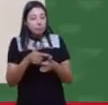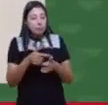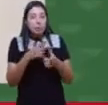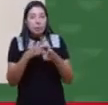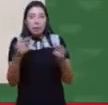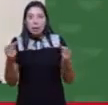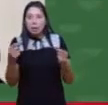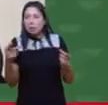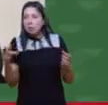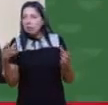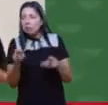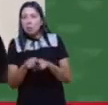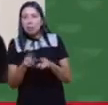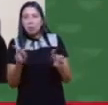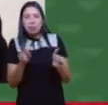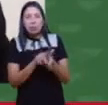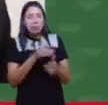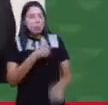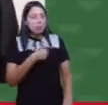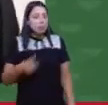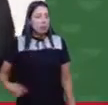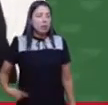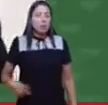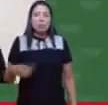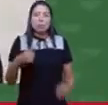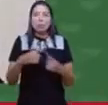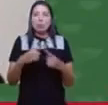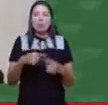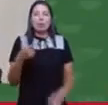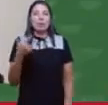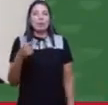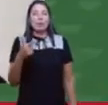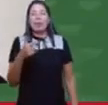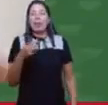fora desse governo, exatamente porque não há como